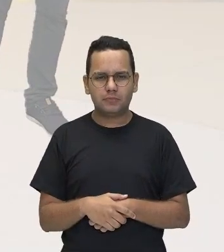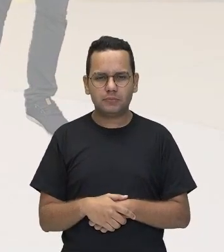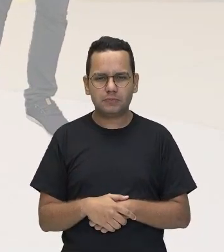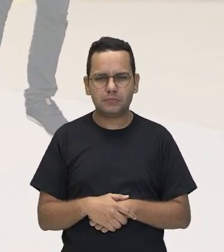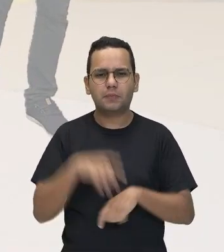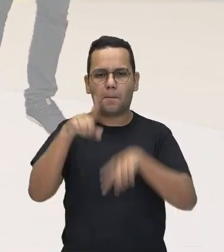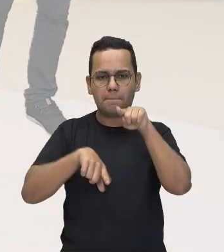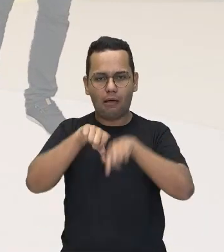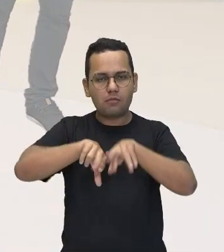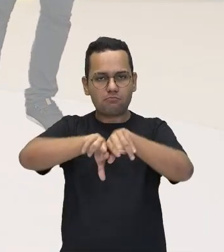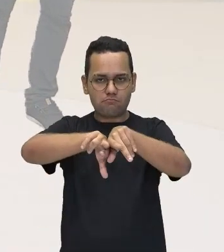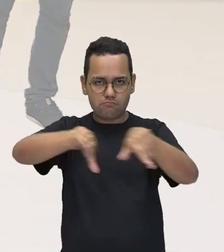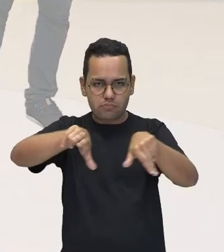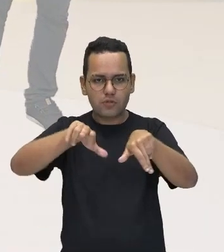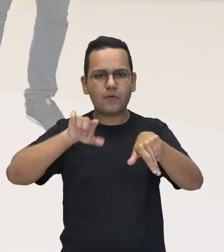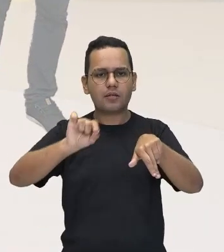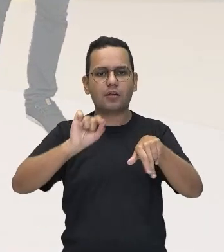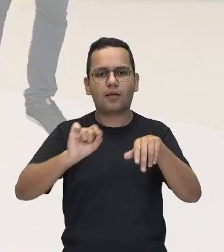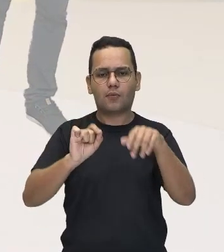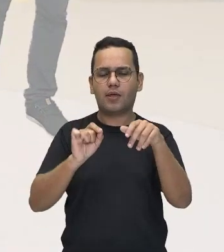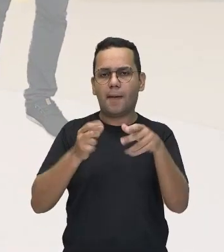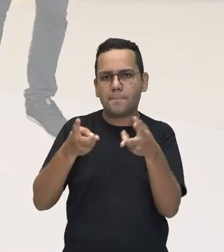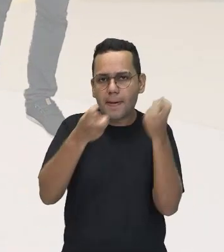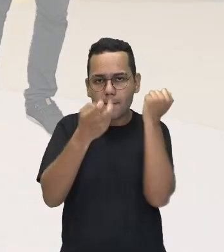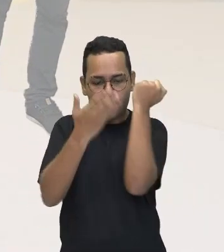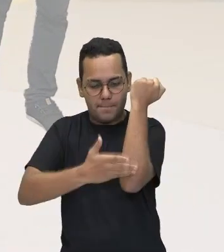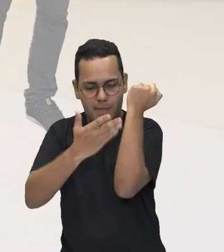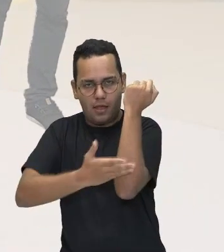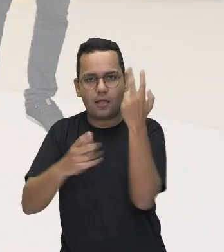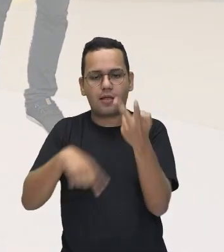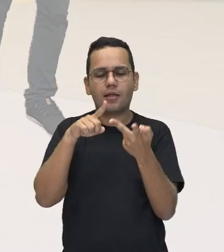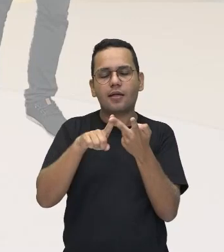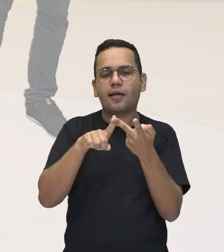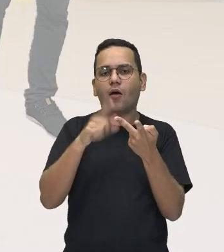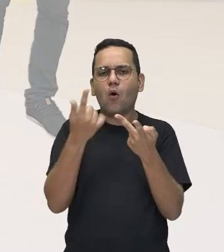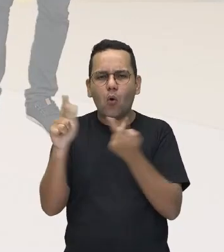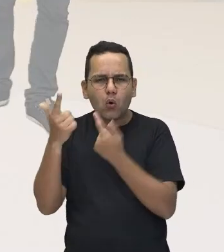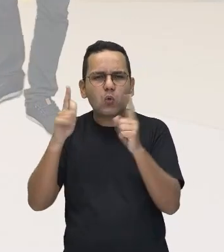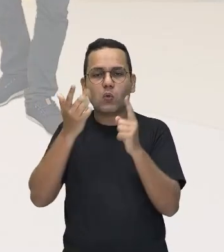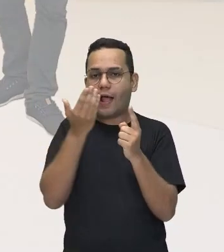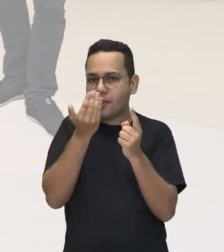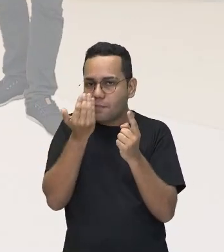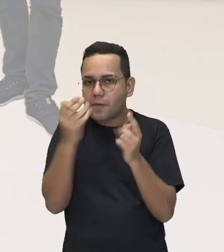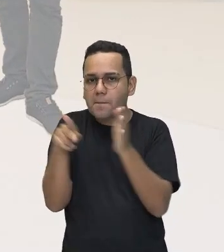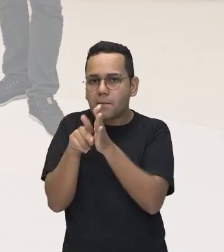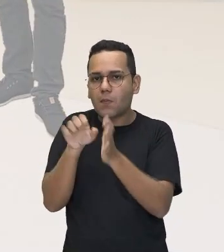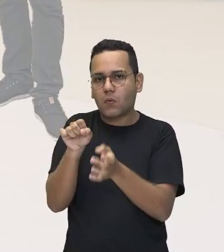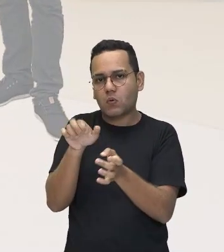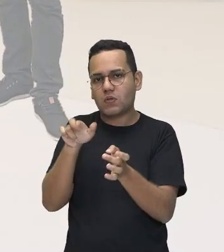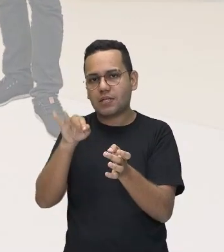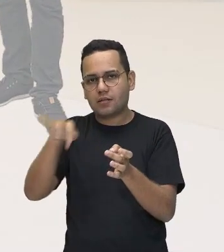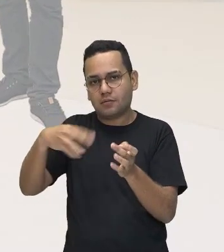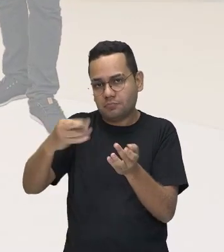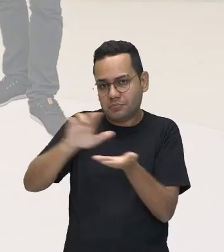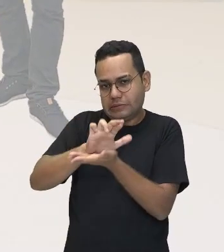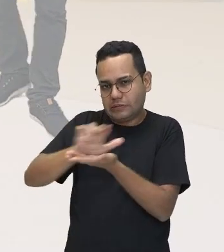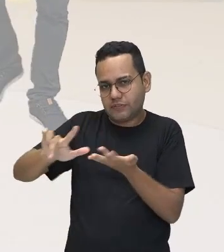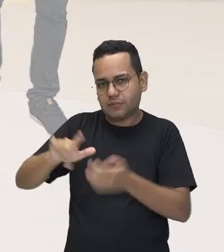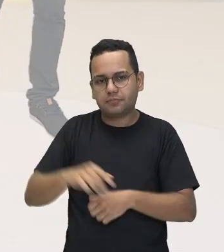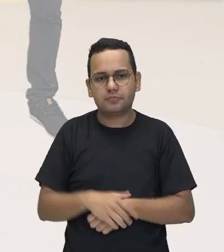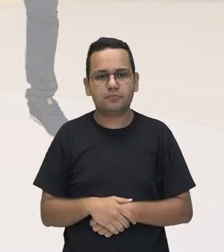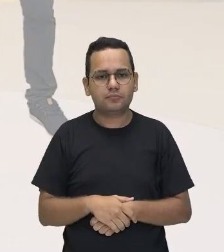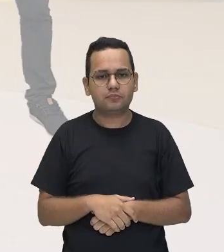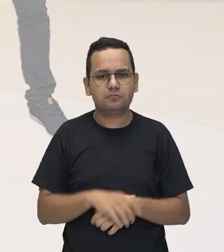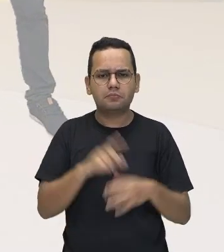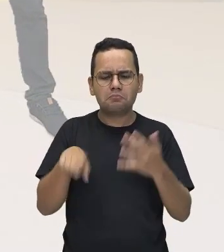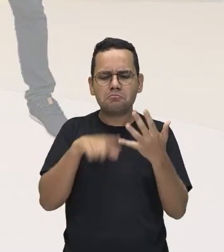pela extração de madeira, drogas do sertão e entre outros recursos, né? E a consequência disso tudo, professor,